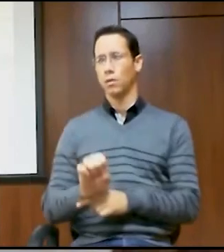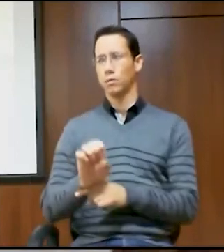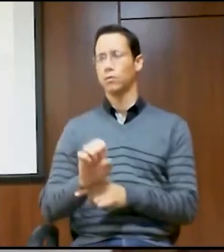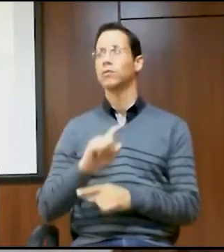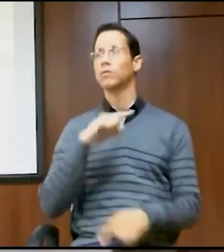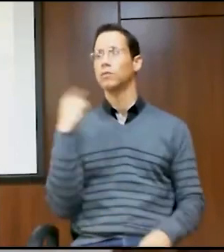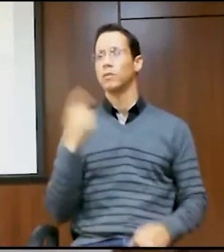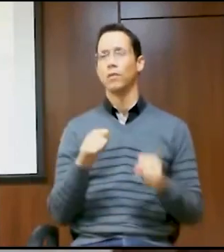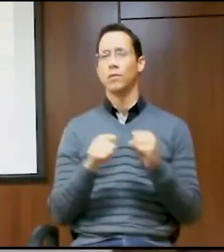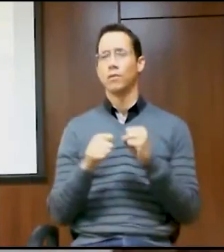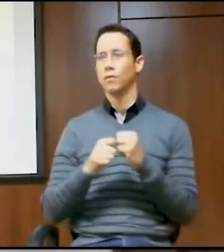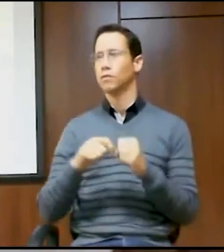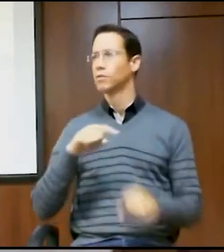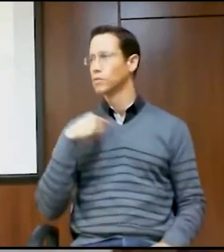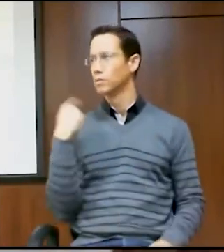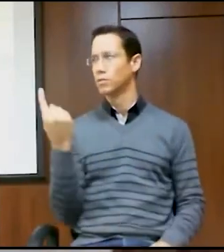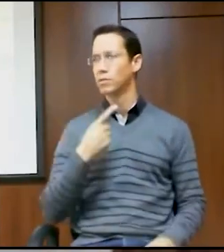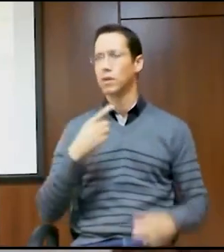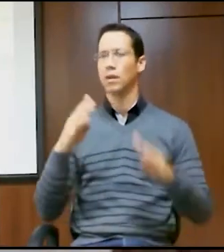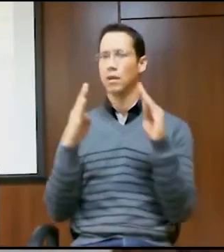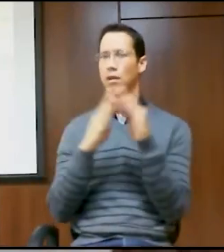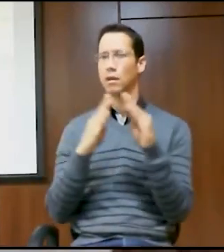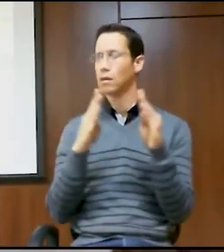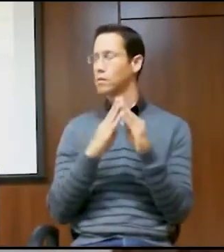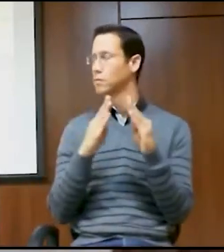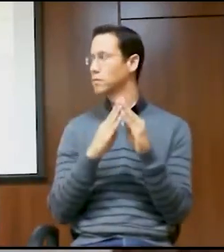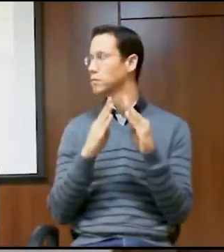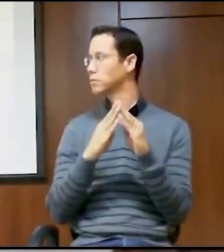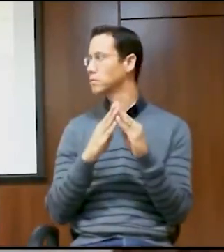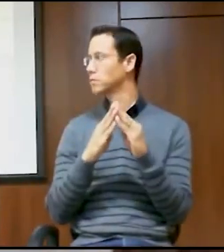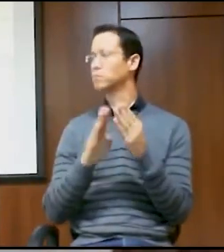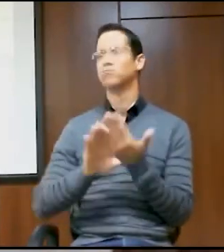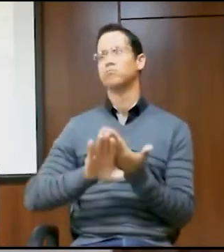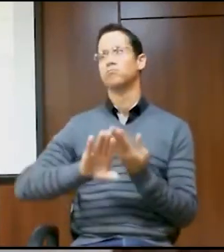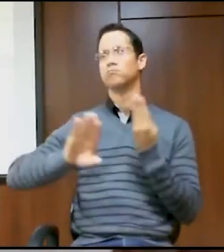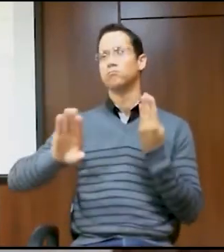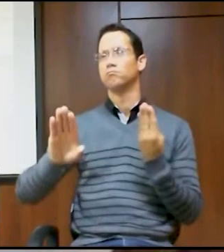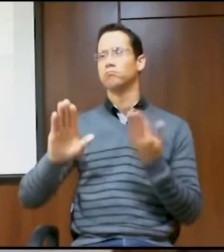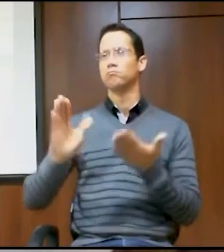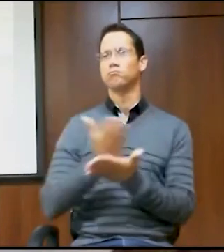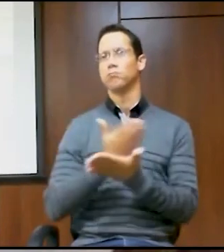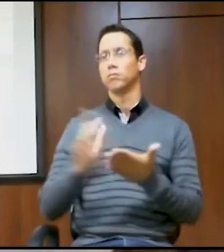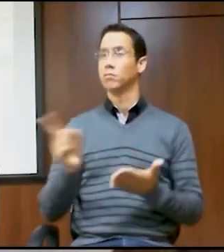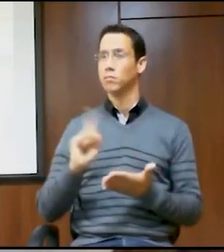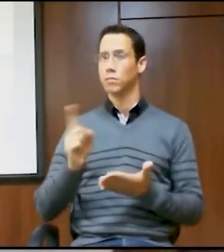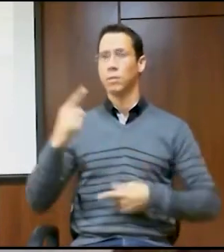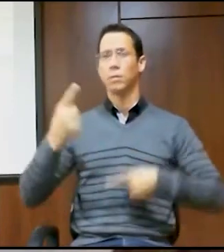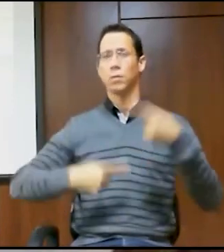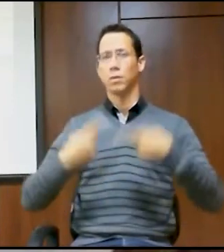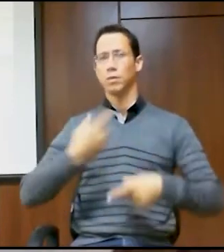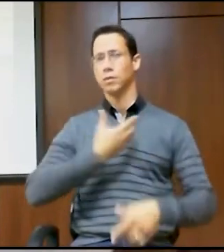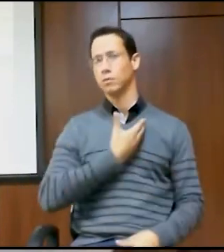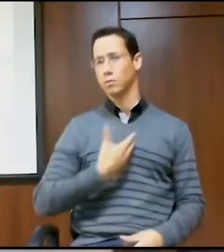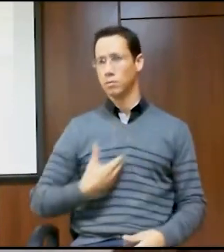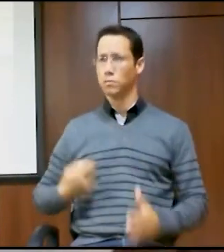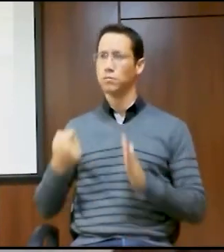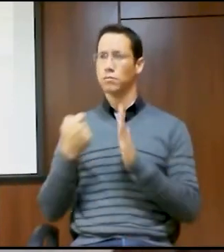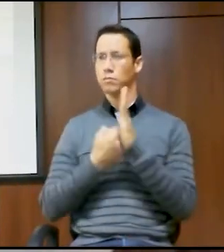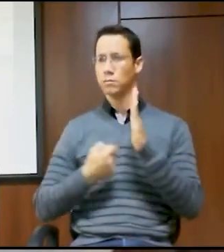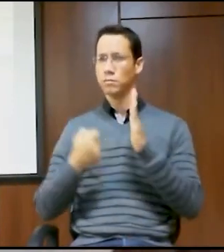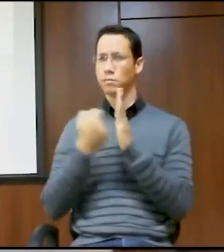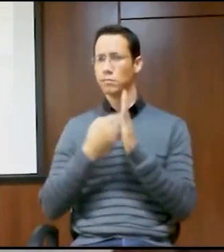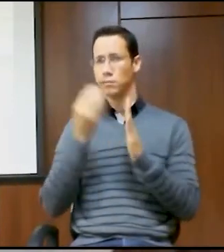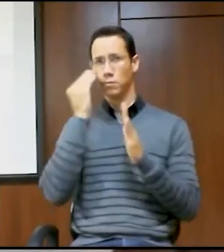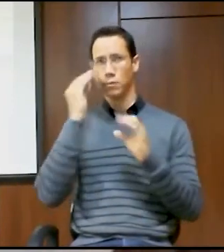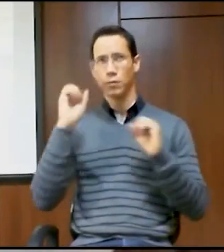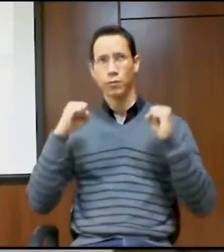fazer as nossas casas independente, nós temos que lutar por políticas públicas, nós temos que lutar para que o